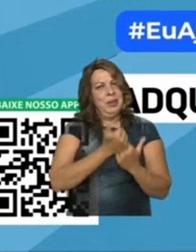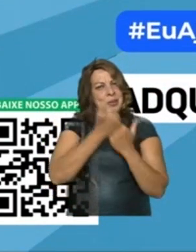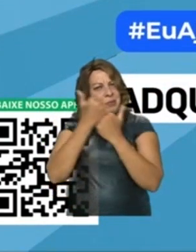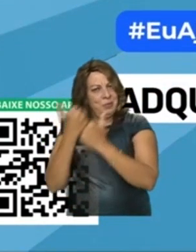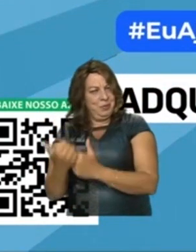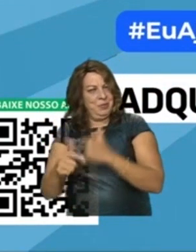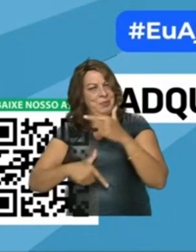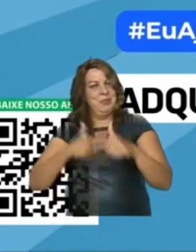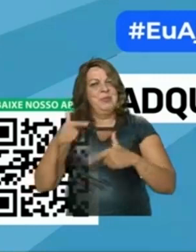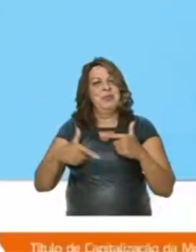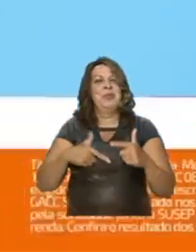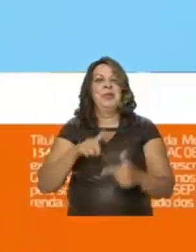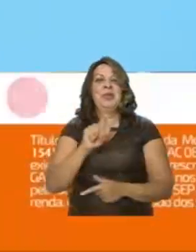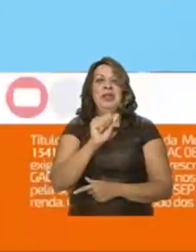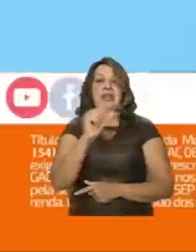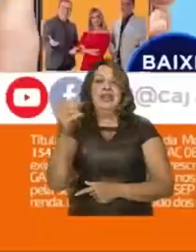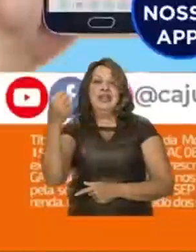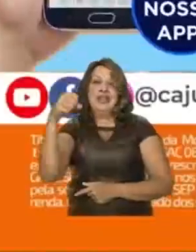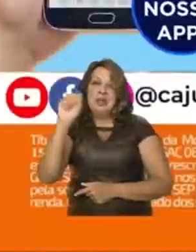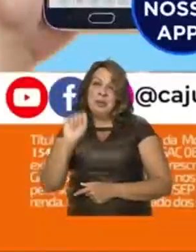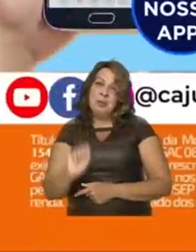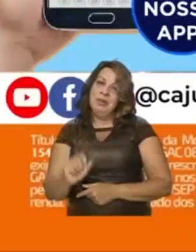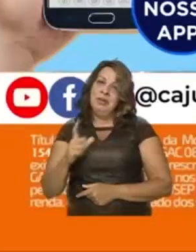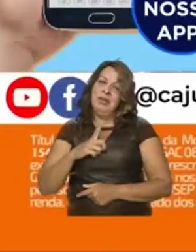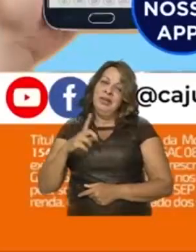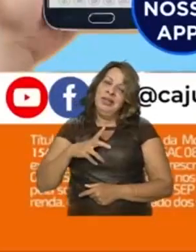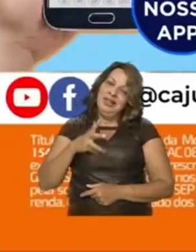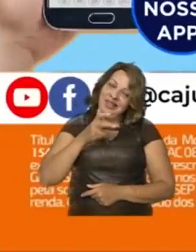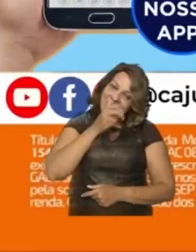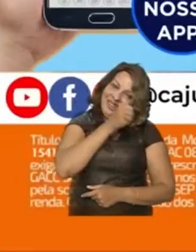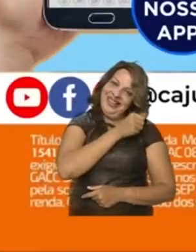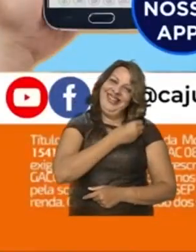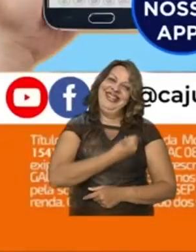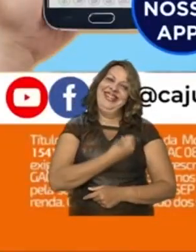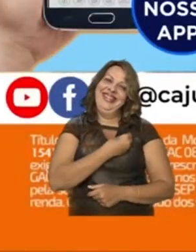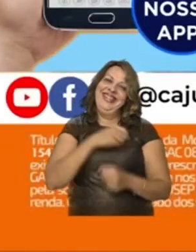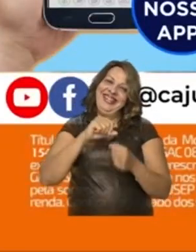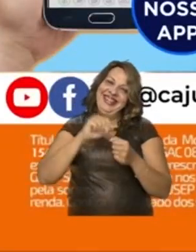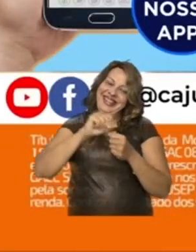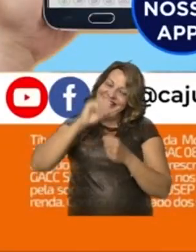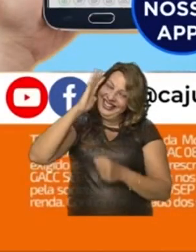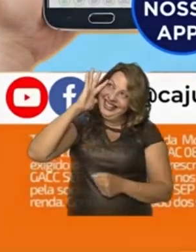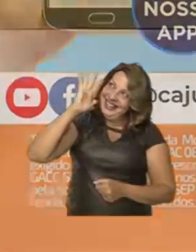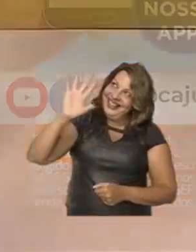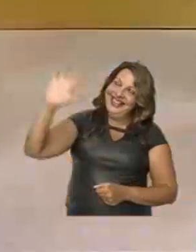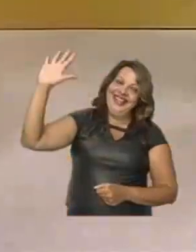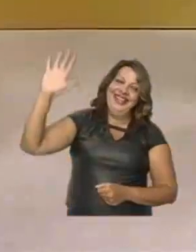GAC Sergipe e participe. Caju Cap, salvando vidas e realizando sonhos.